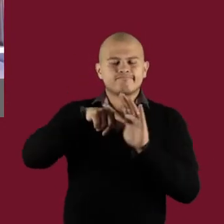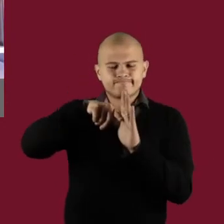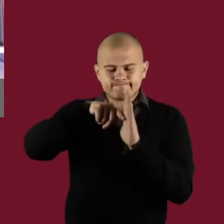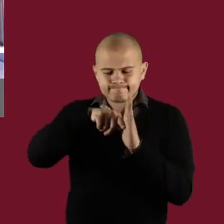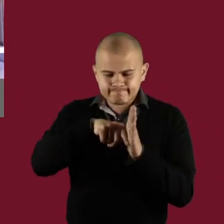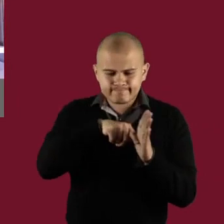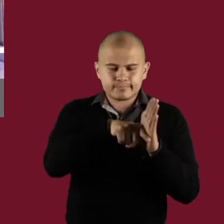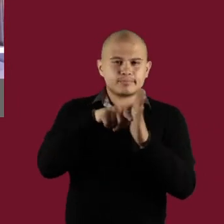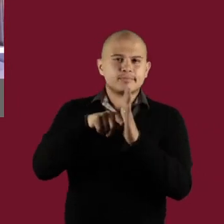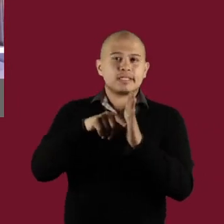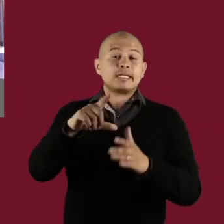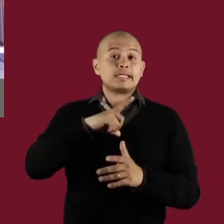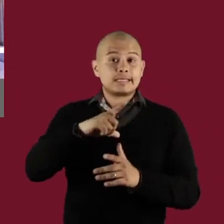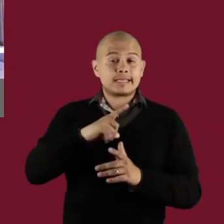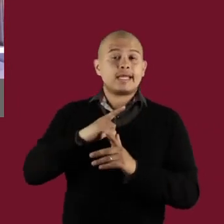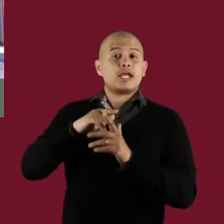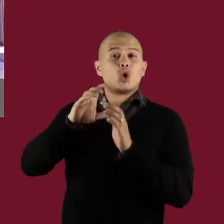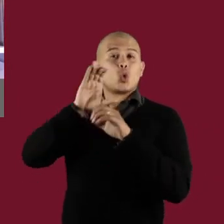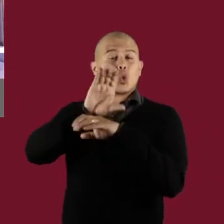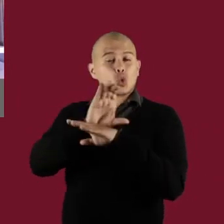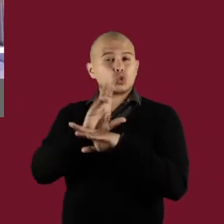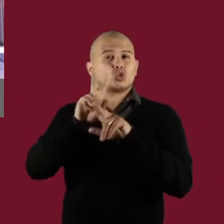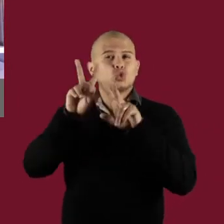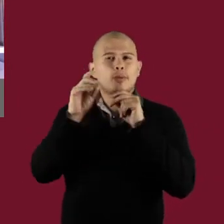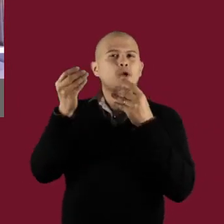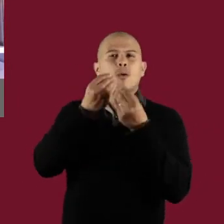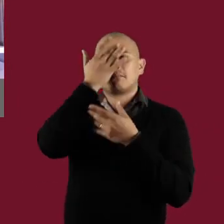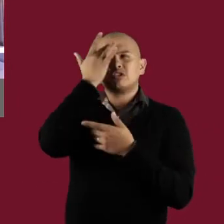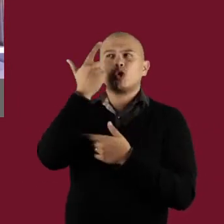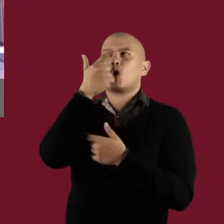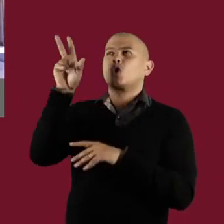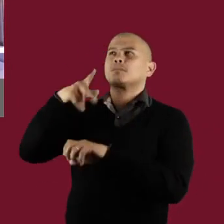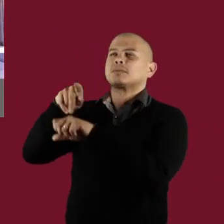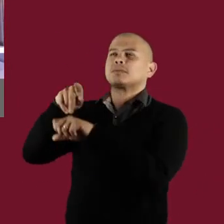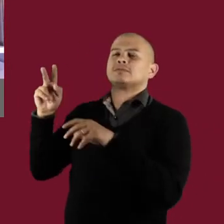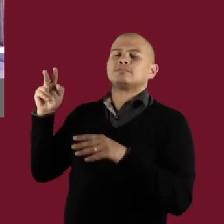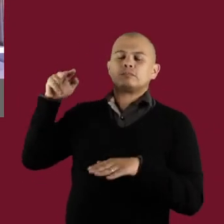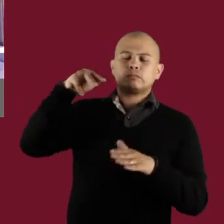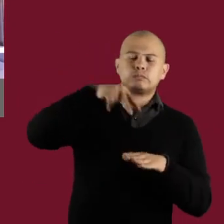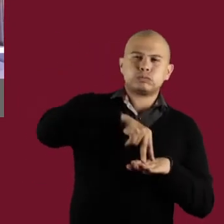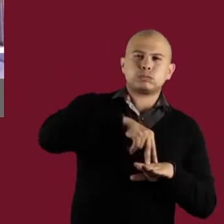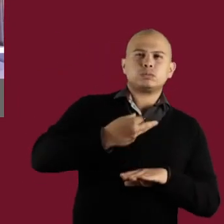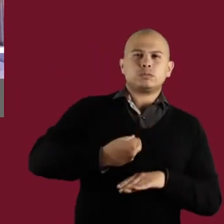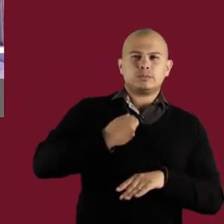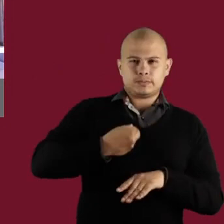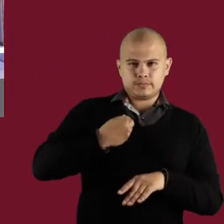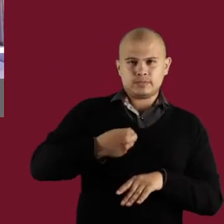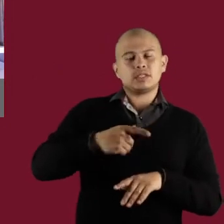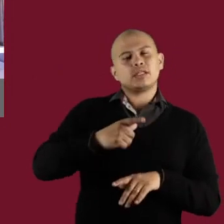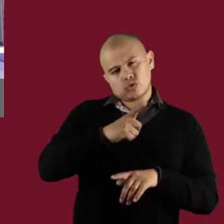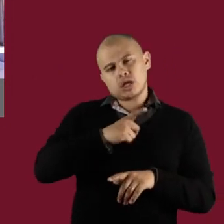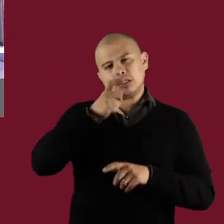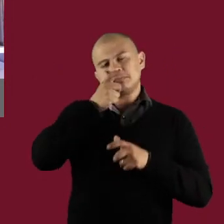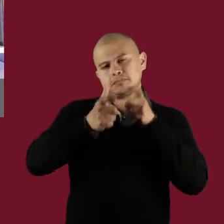migrantes, por exemplo, e de outra natureza, que despertam o interesse do nosso público.